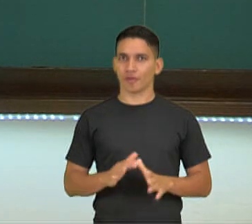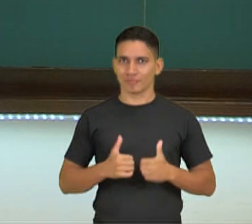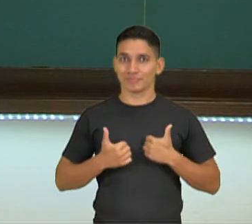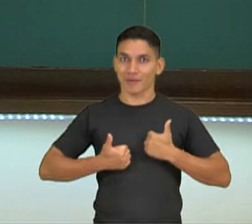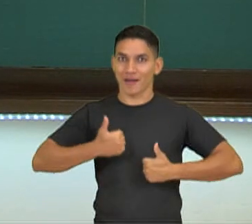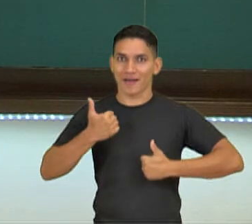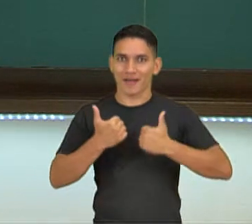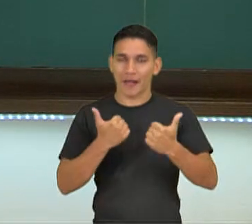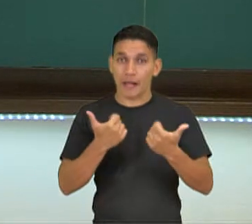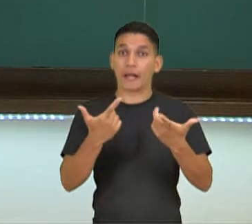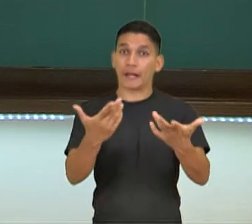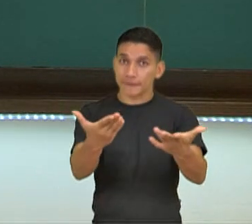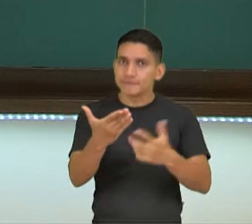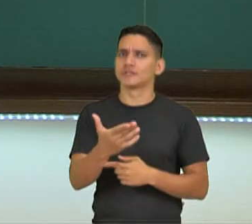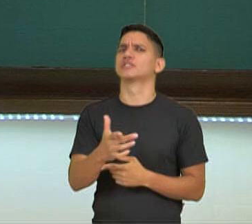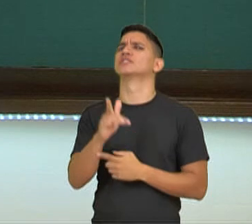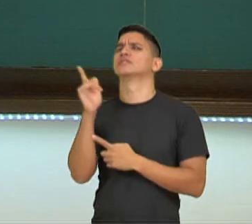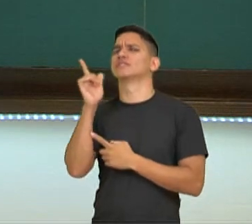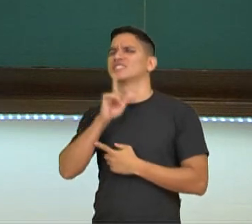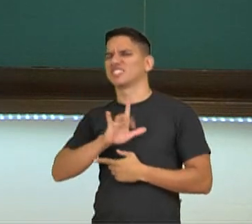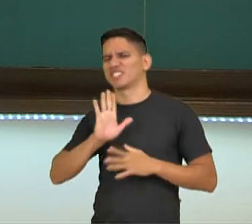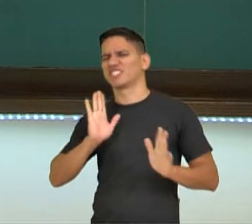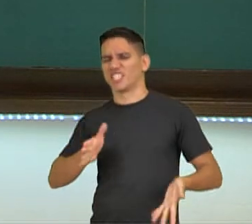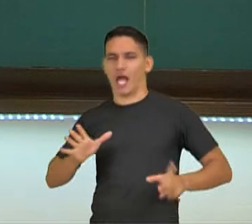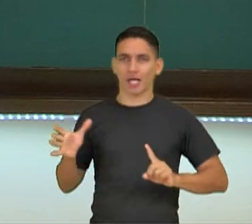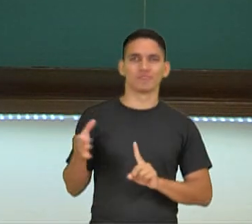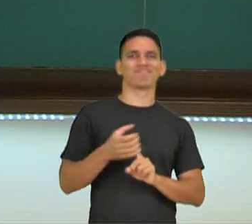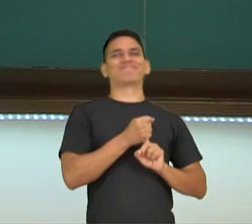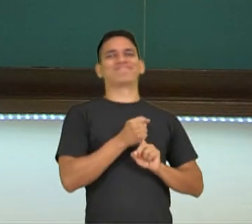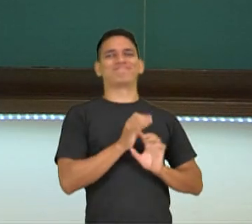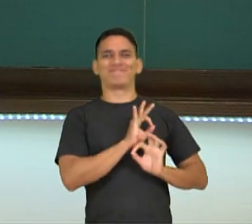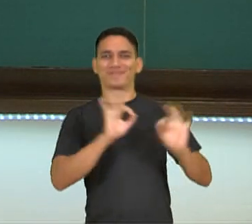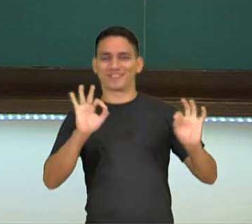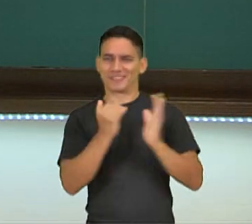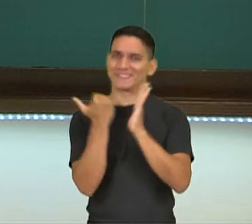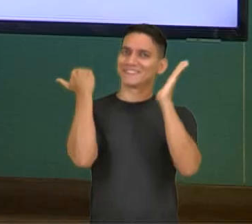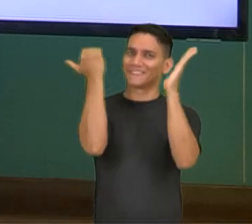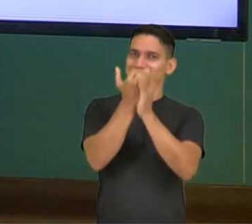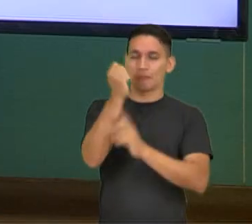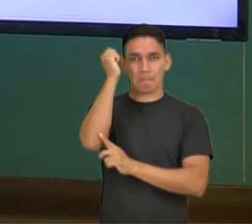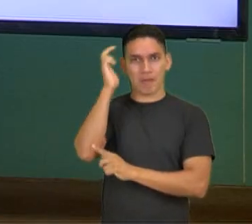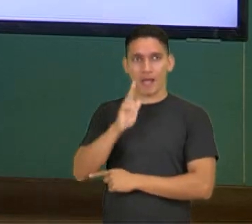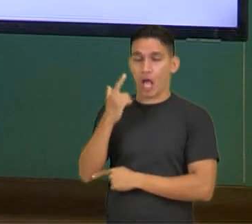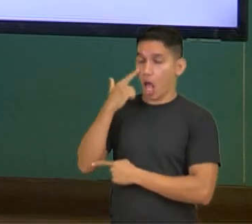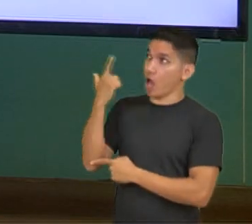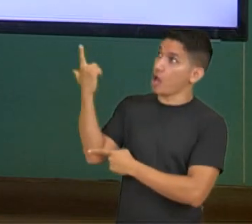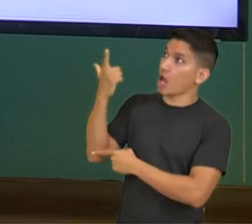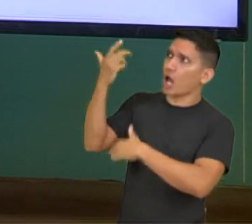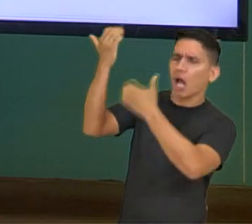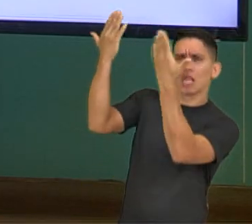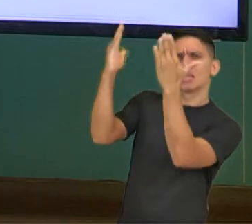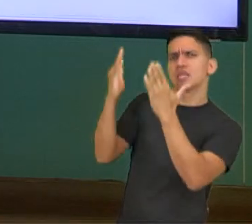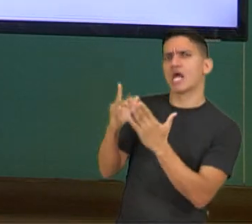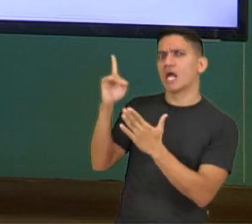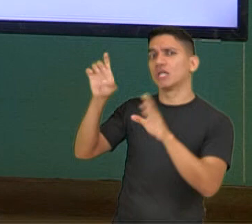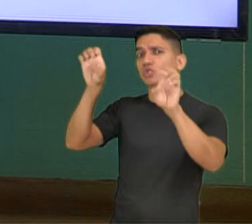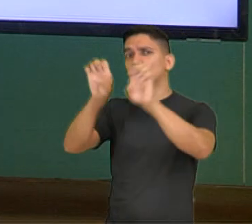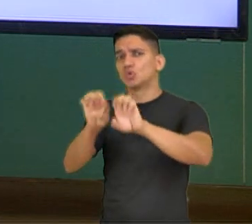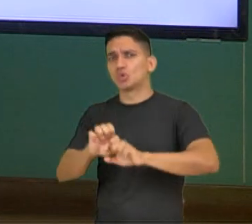Muito bem, você está craque nisso mesmo. Então, analisando esta estrutura